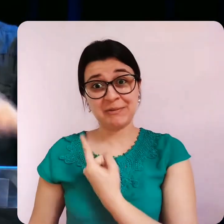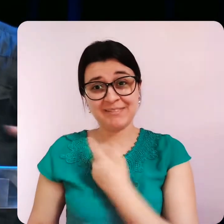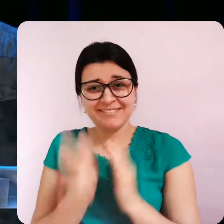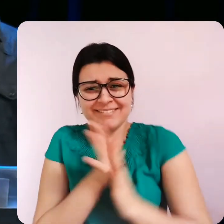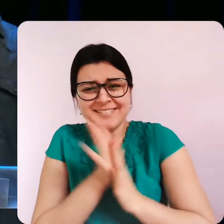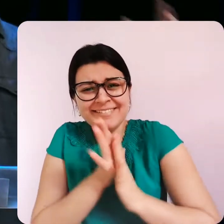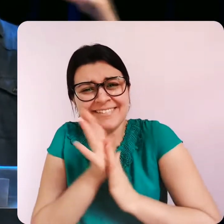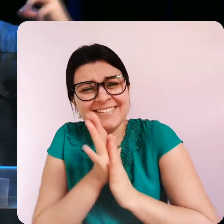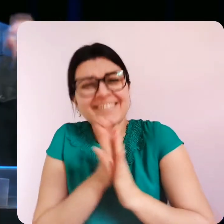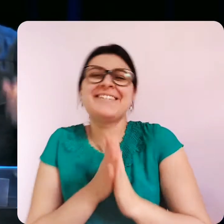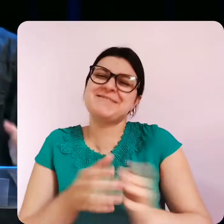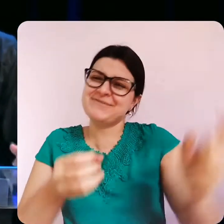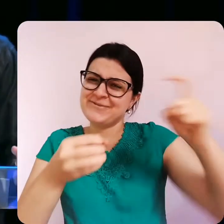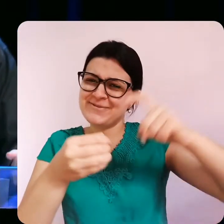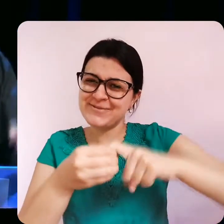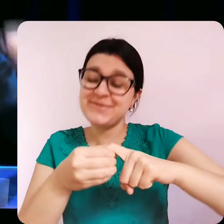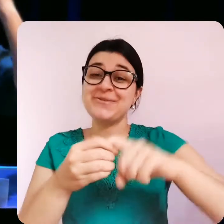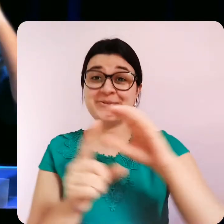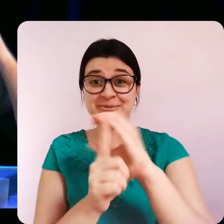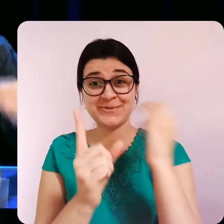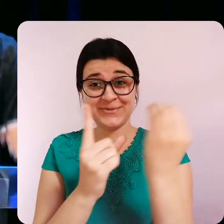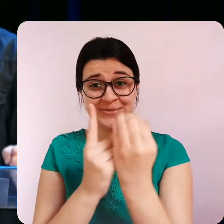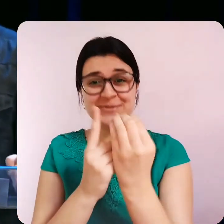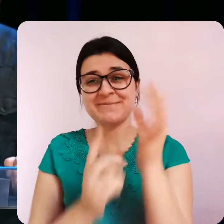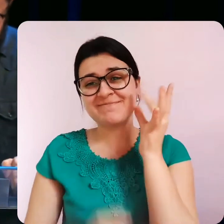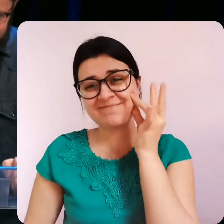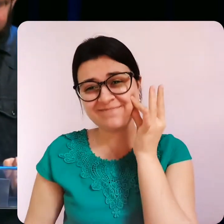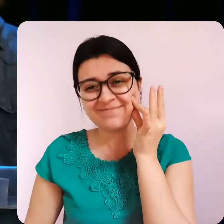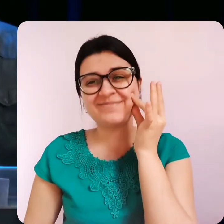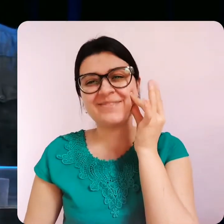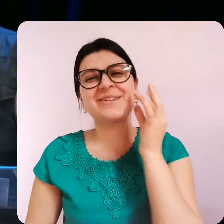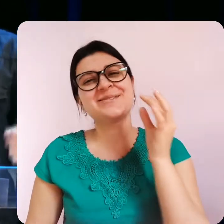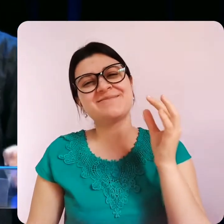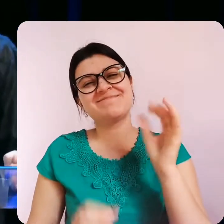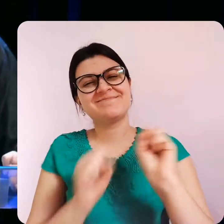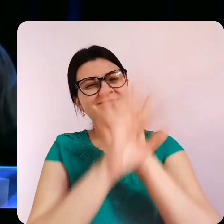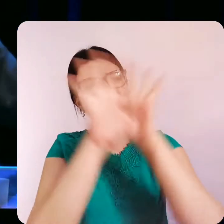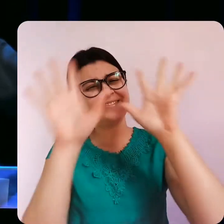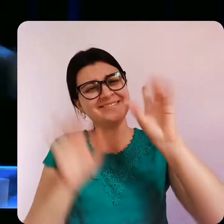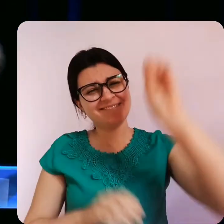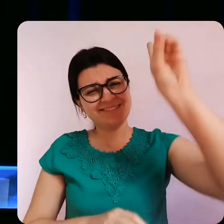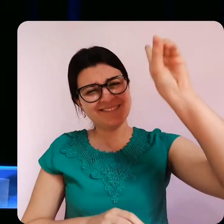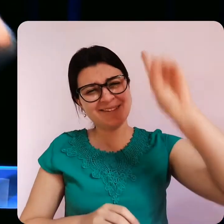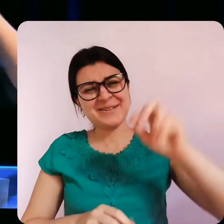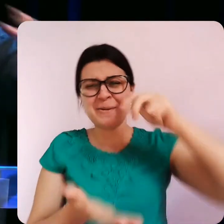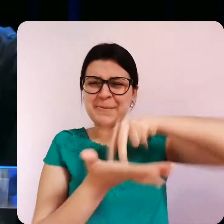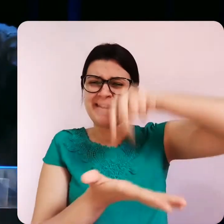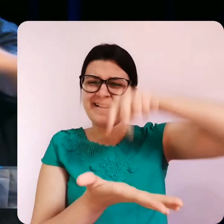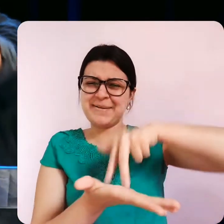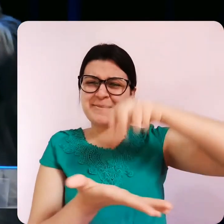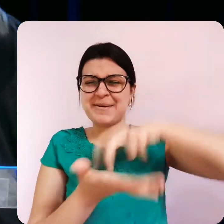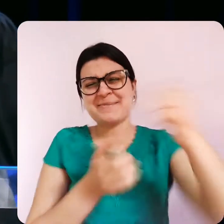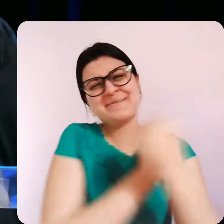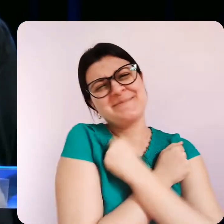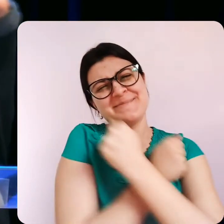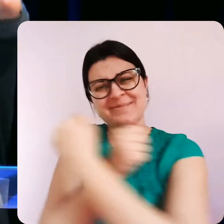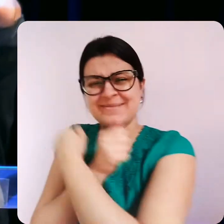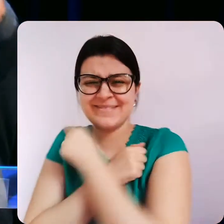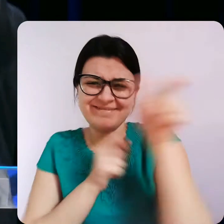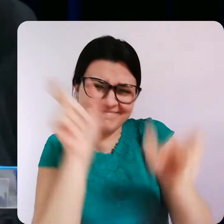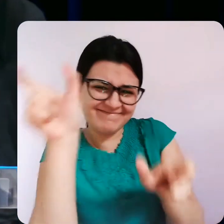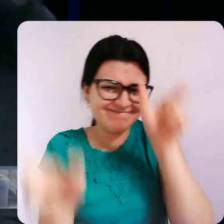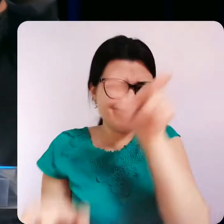retornar, para estarmos todos juntos aqui novamente, glorificando a nosso Deus, abraçando todo mundo, pulando aqui na frente com essa banda maravilhosa, que eu já